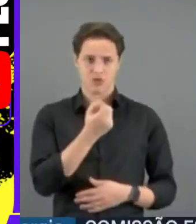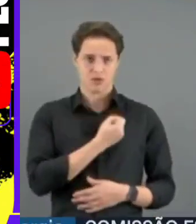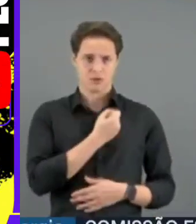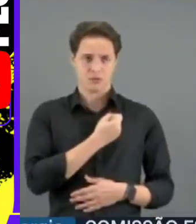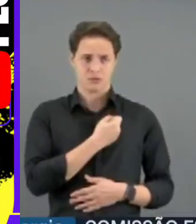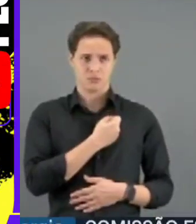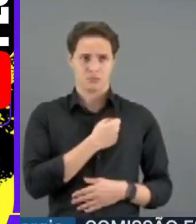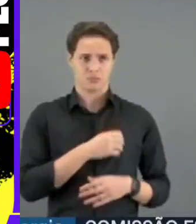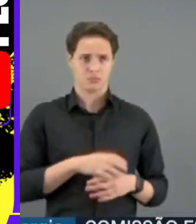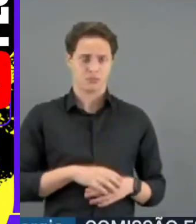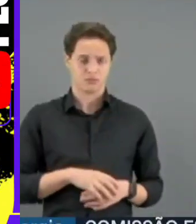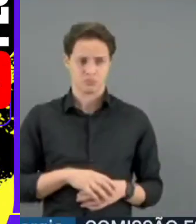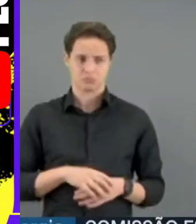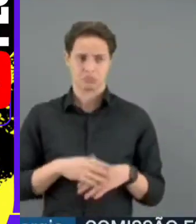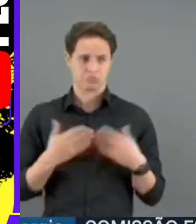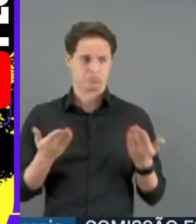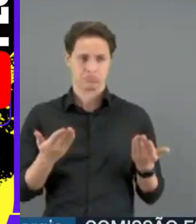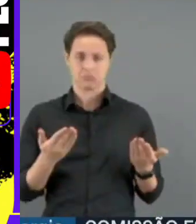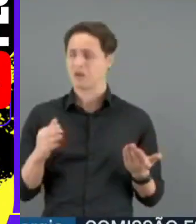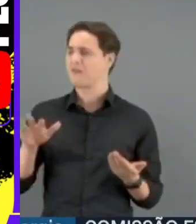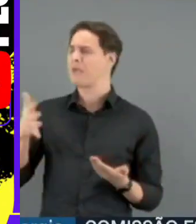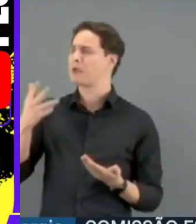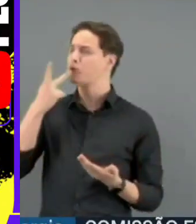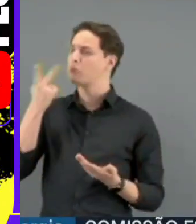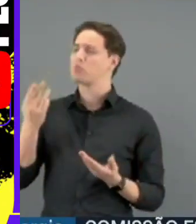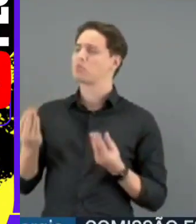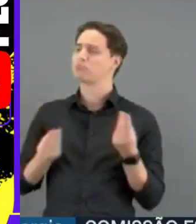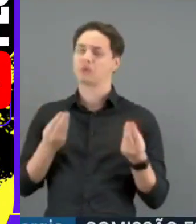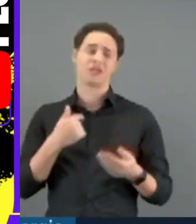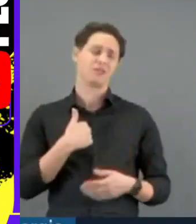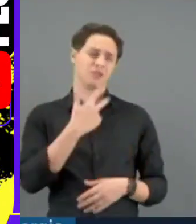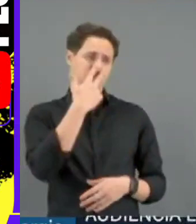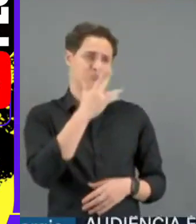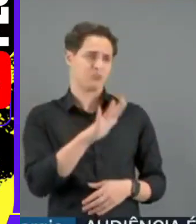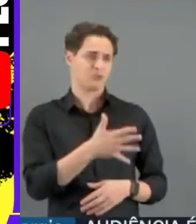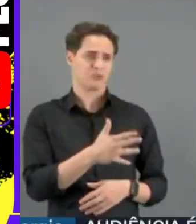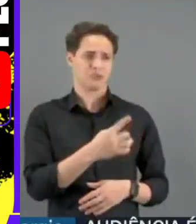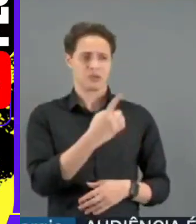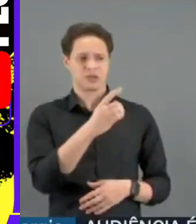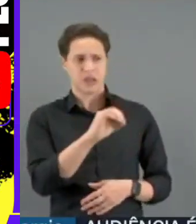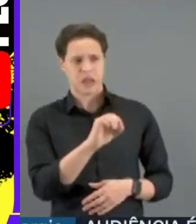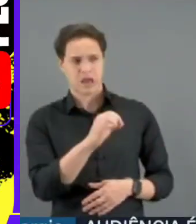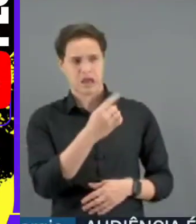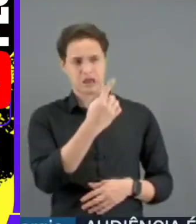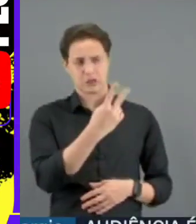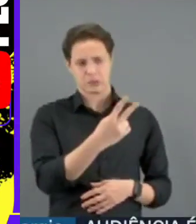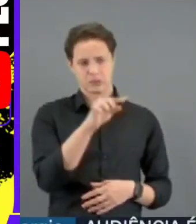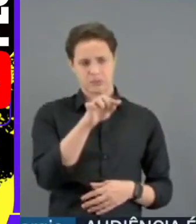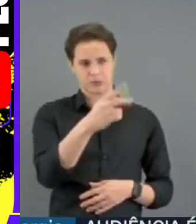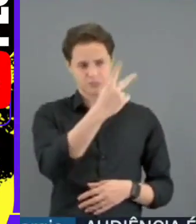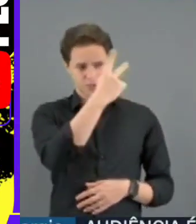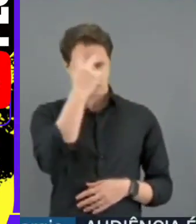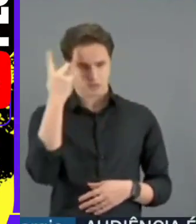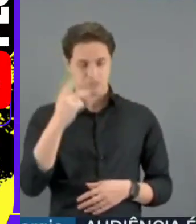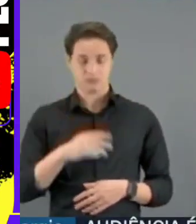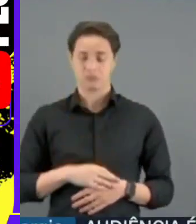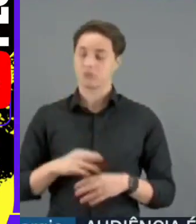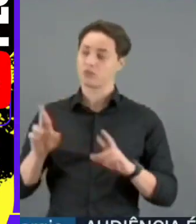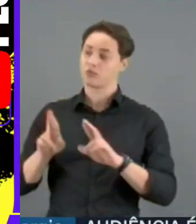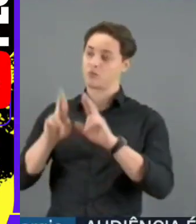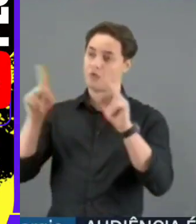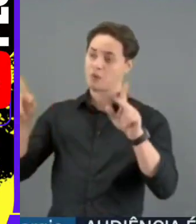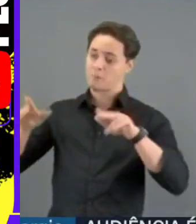menos, né? Mas 500, 1 milhão, eu acho que em torno de 10 a 12 mil pessoas. Muito diferente